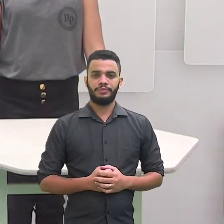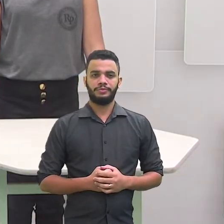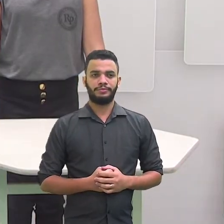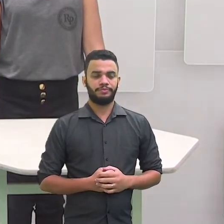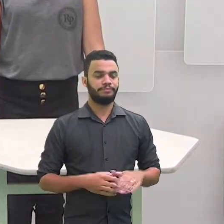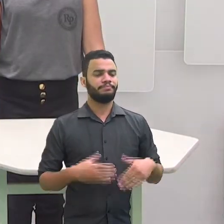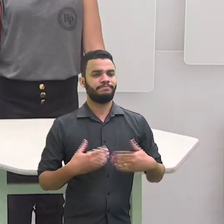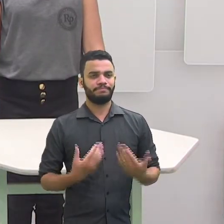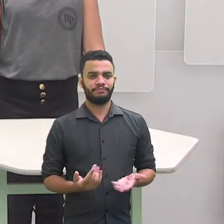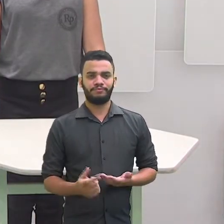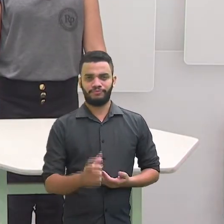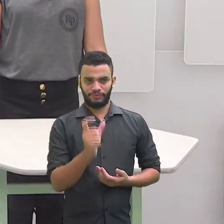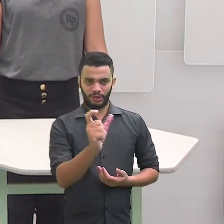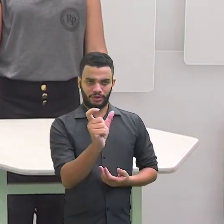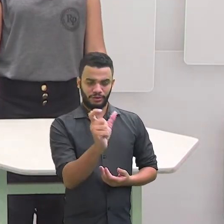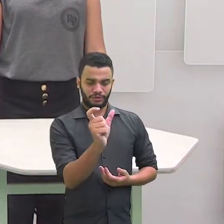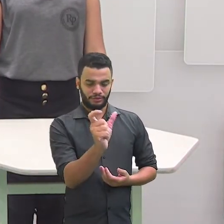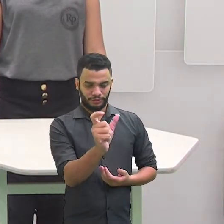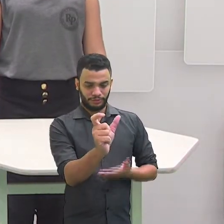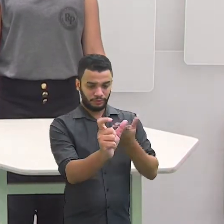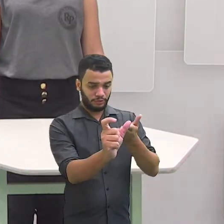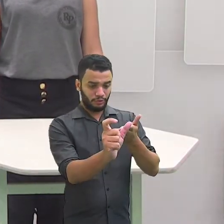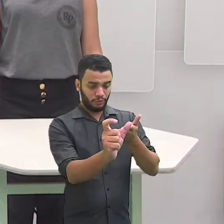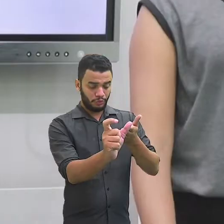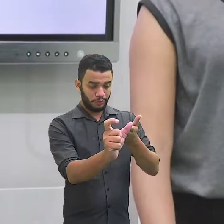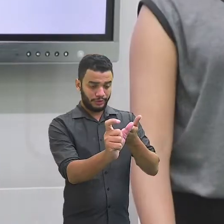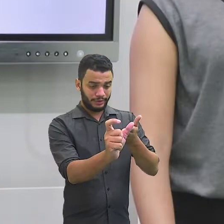E Pedro, a sua palavra está...